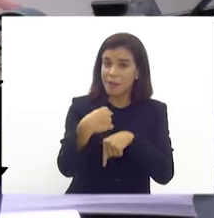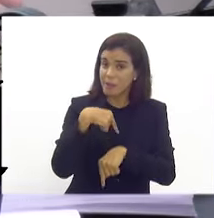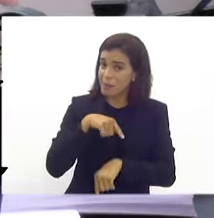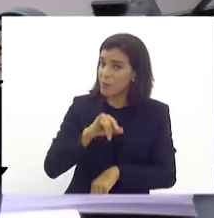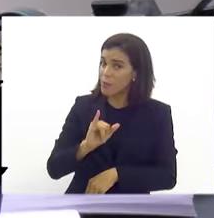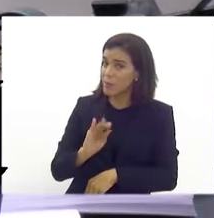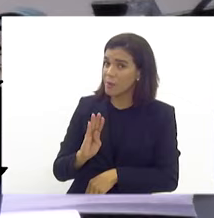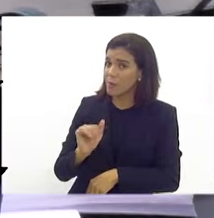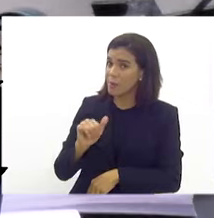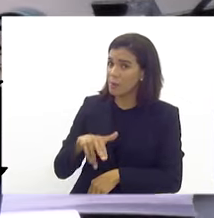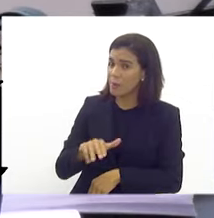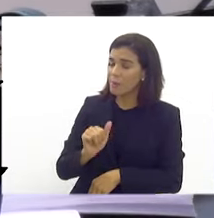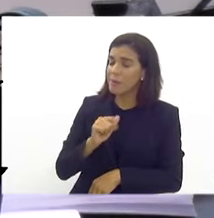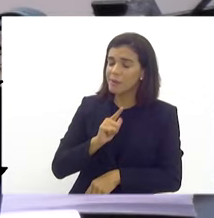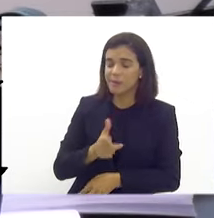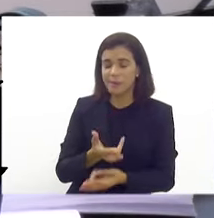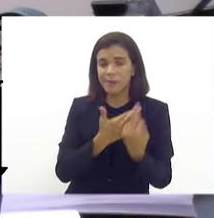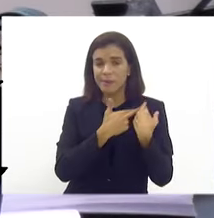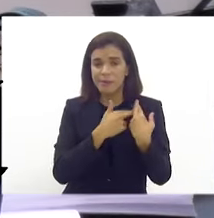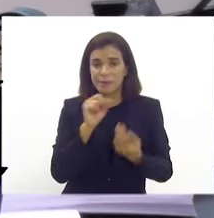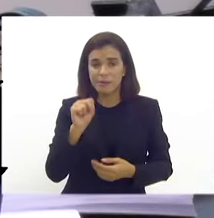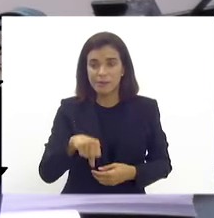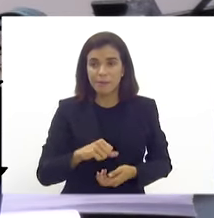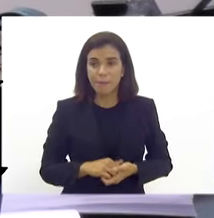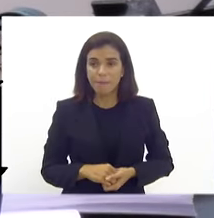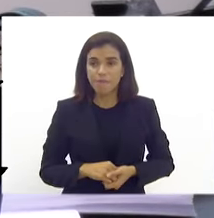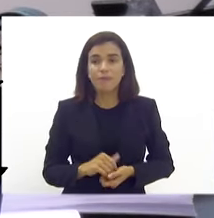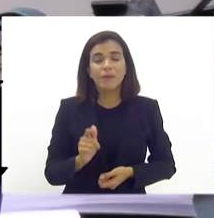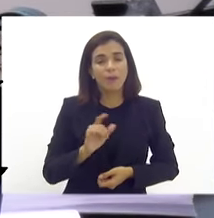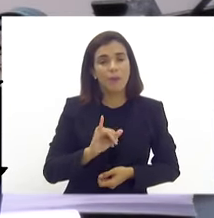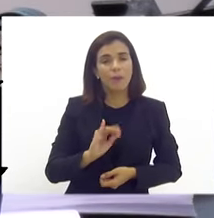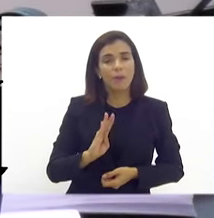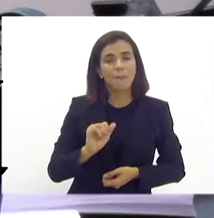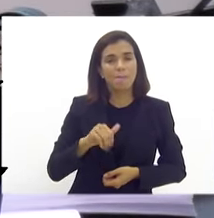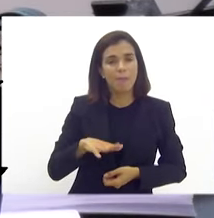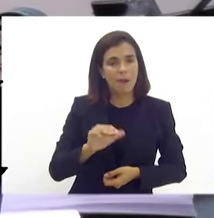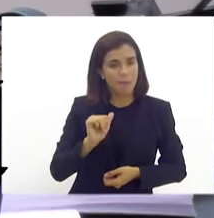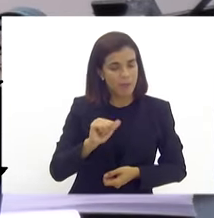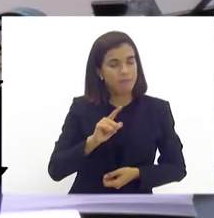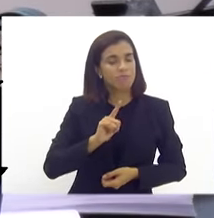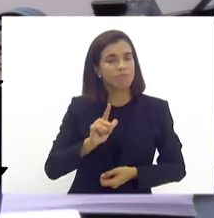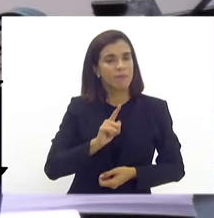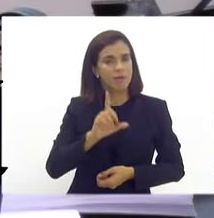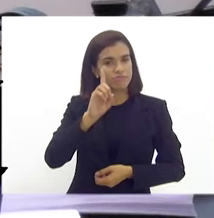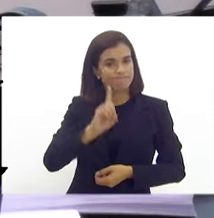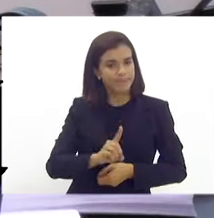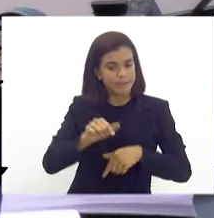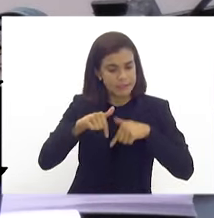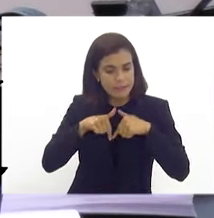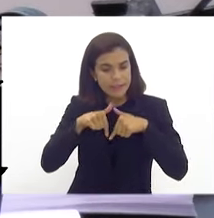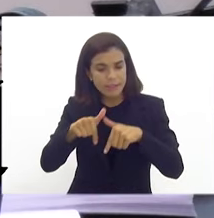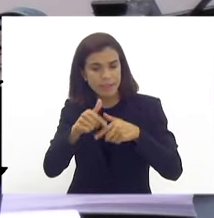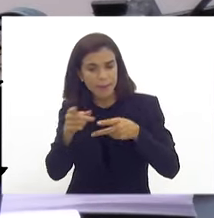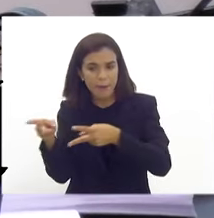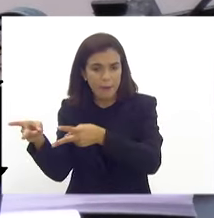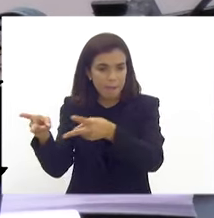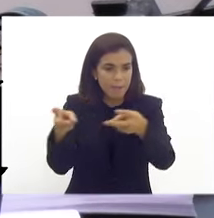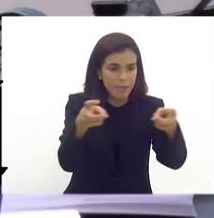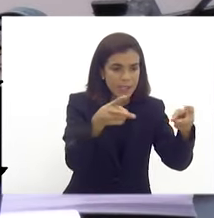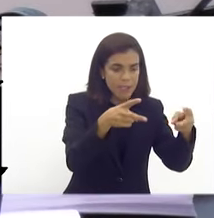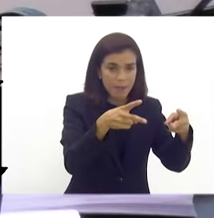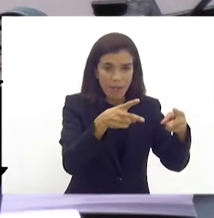responsabilidade então fica evidenciado que Bamba tem o dever de agir ao perceber qualquer atividade